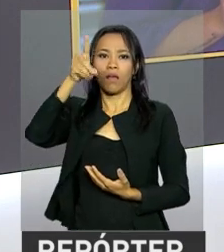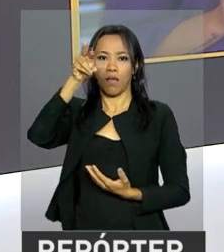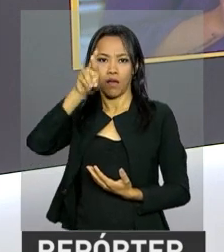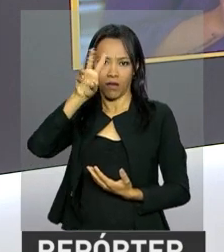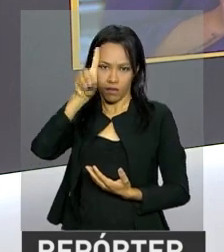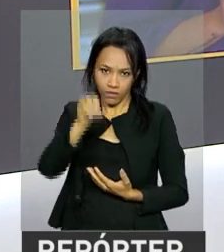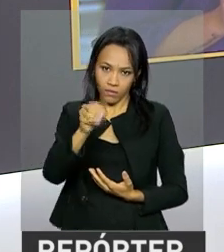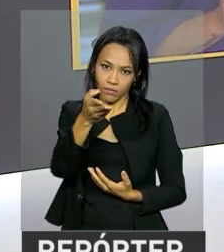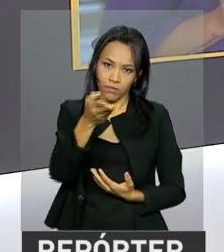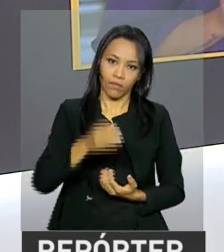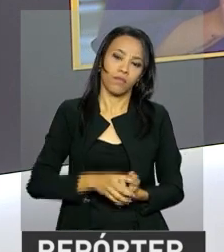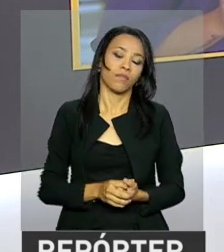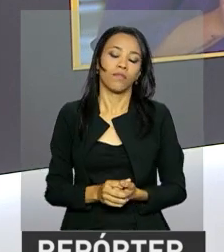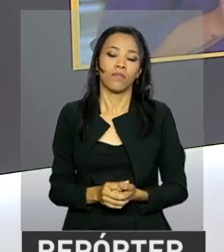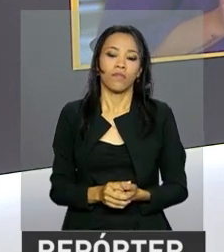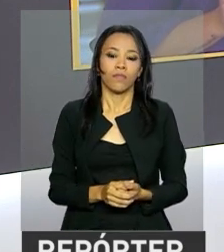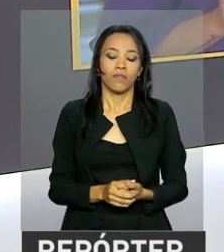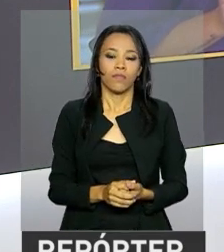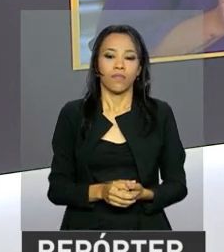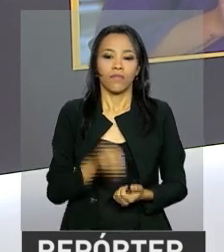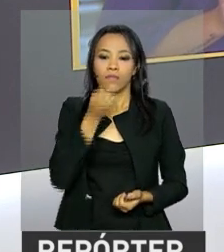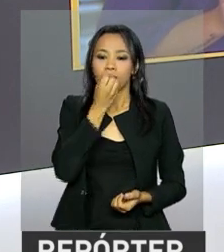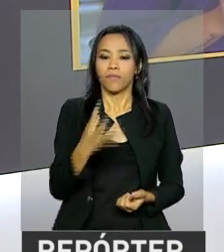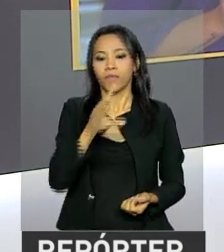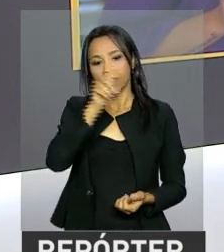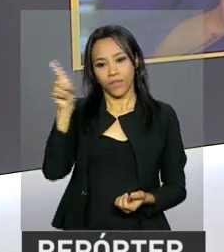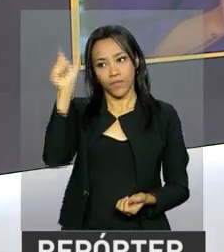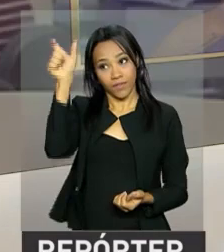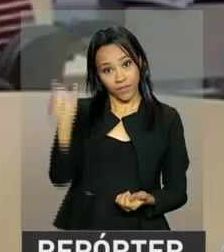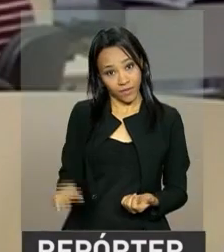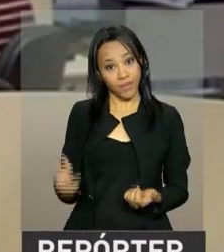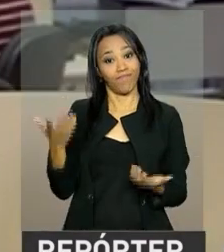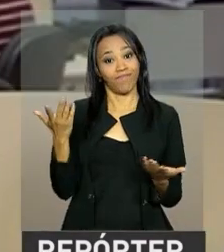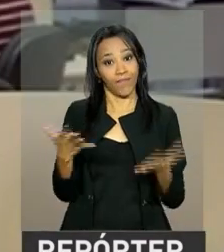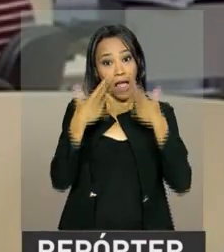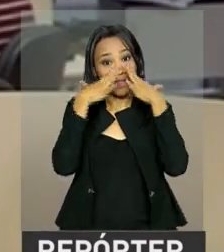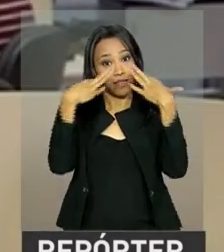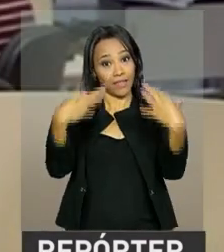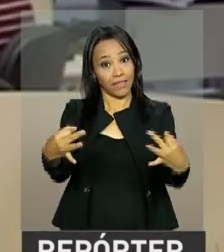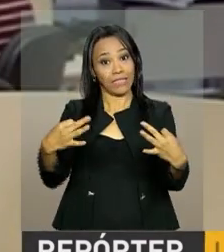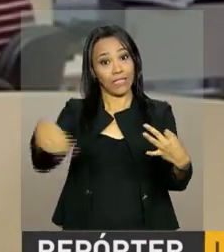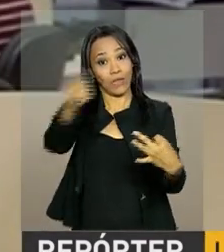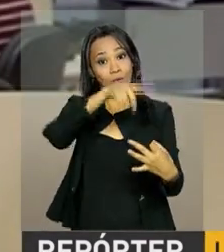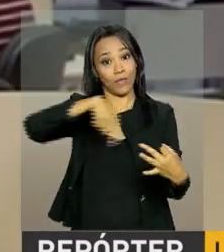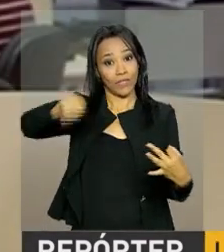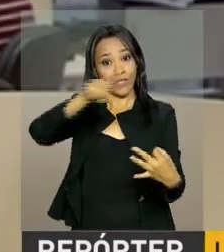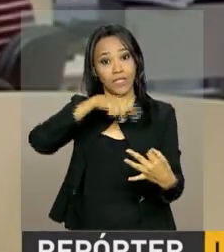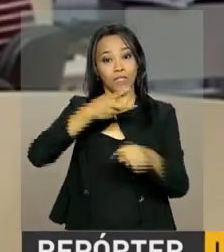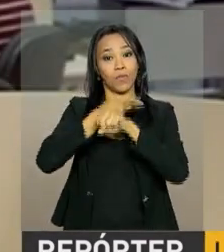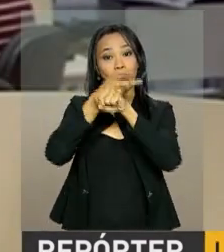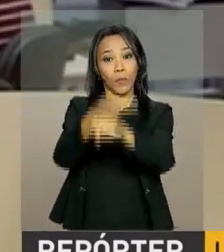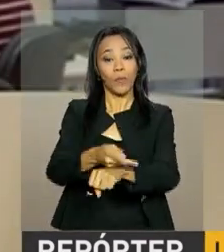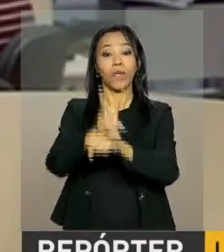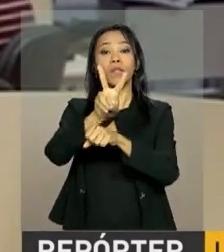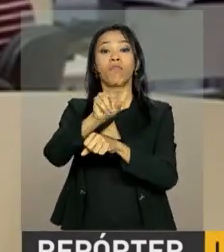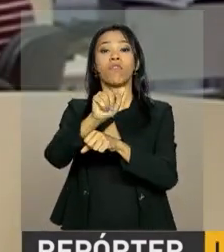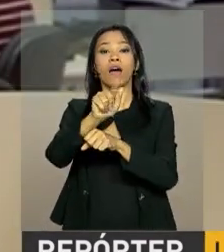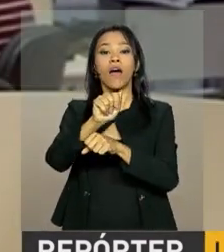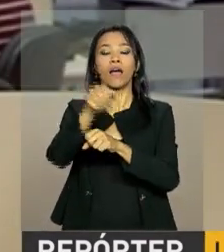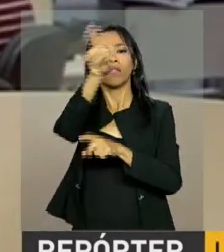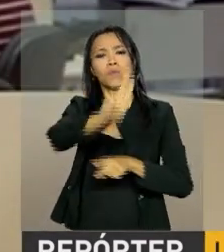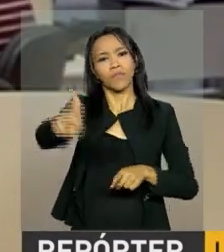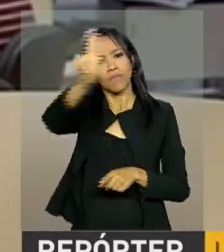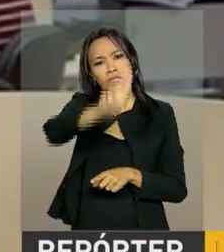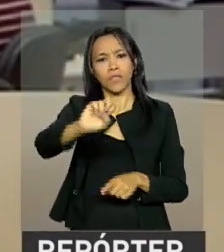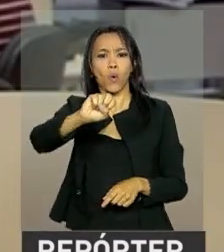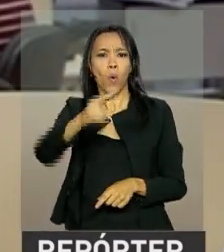para você Bom dia Leandro Pois é e atenção para quem tá aí correndo atrás de uma vaga na universidade ou no